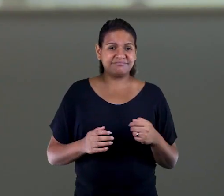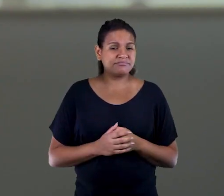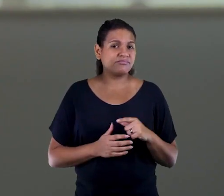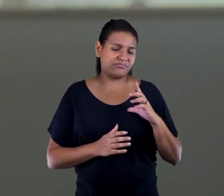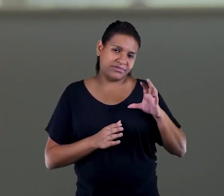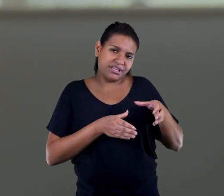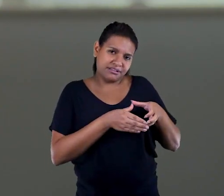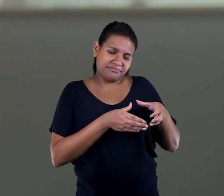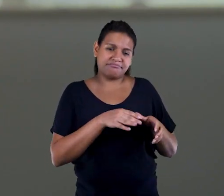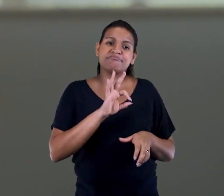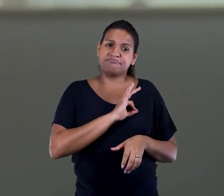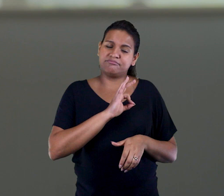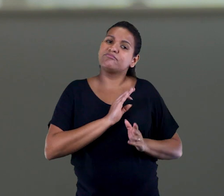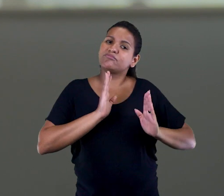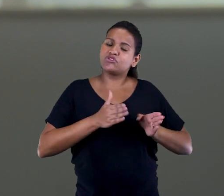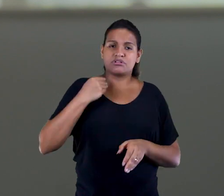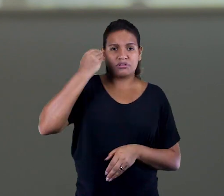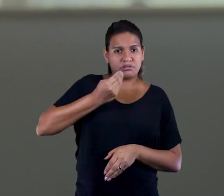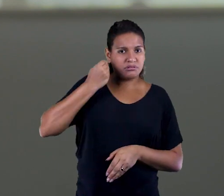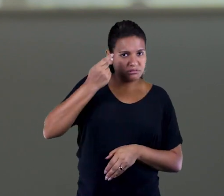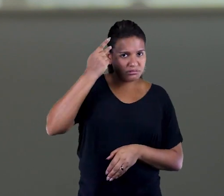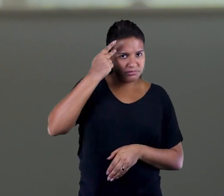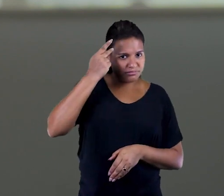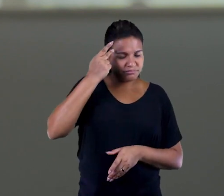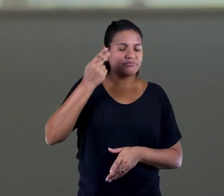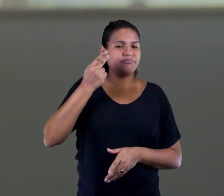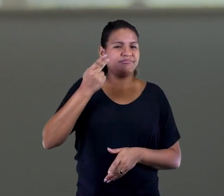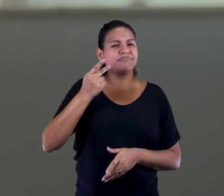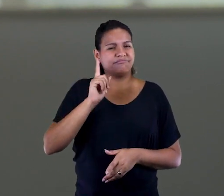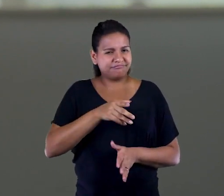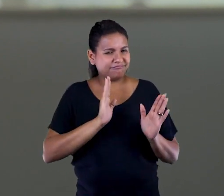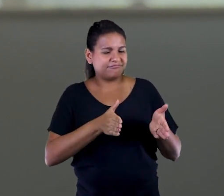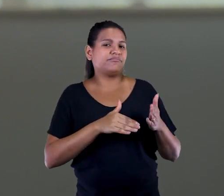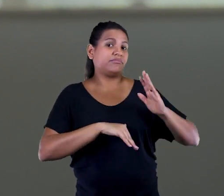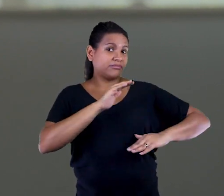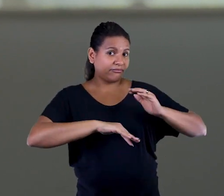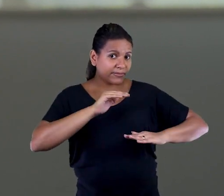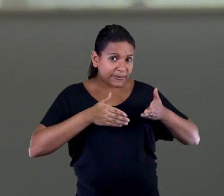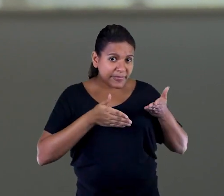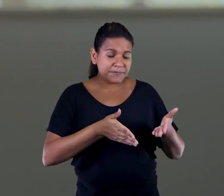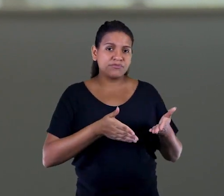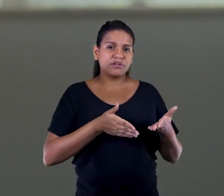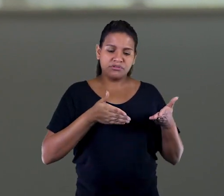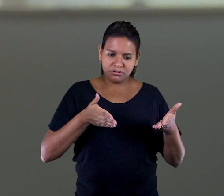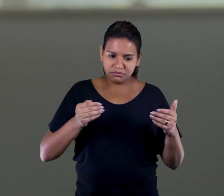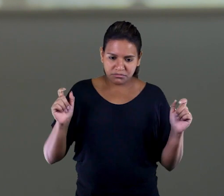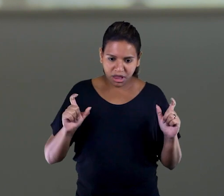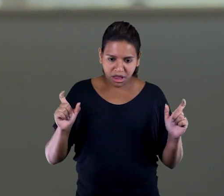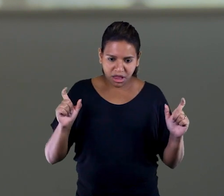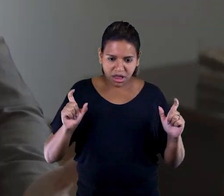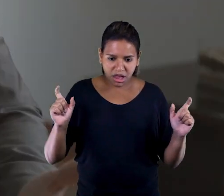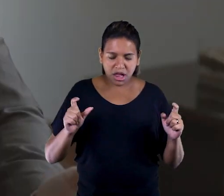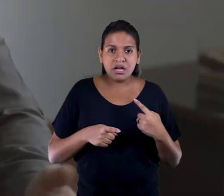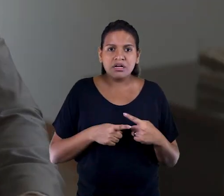para essa operação, né? E são policiais experientes aqui de São Paulo, né? Policiais do GOI, policiais operacionais, ficaram